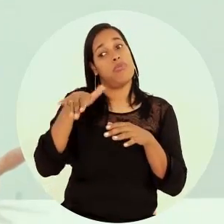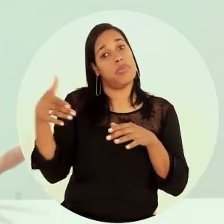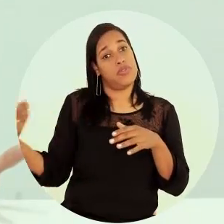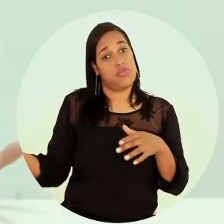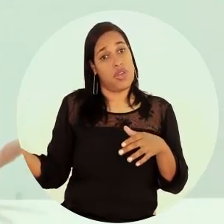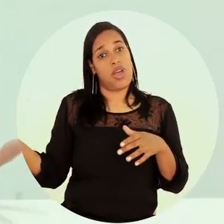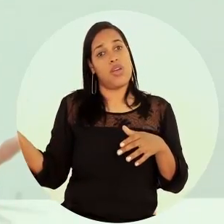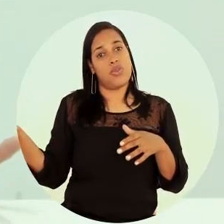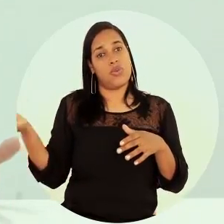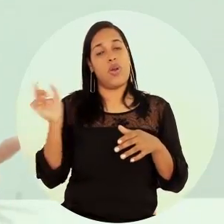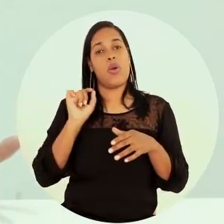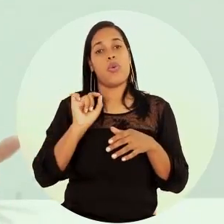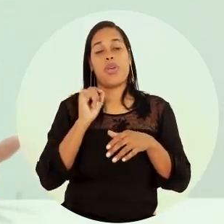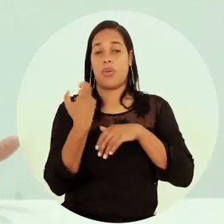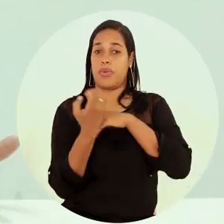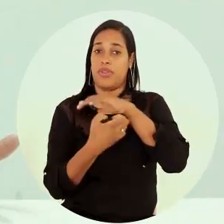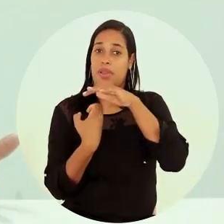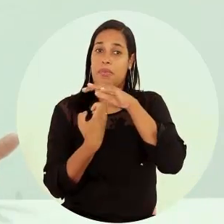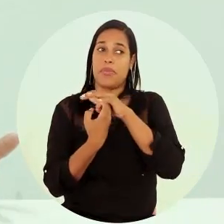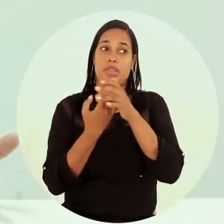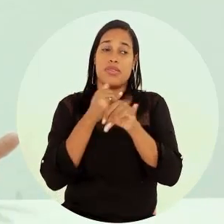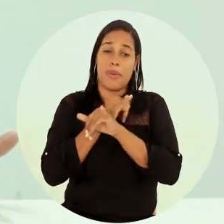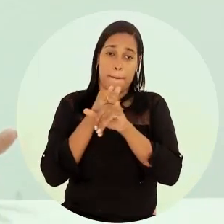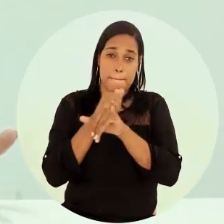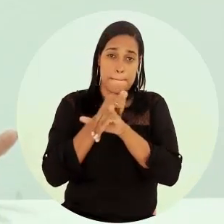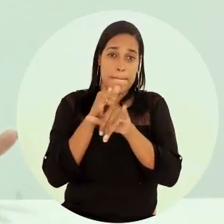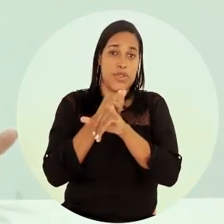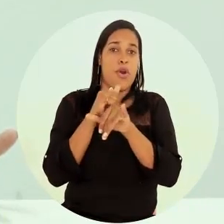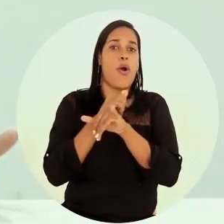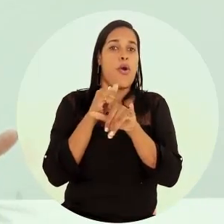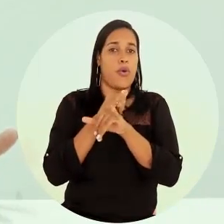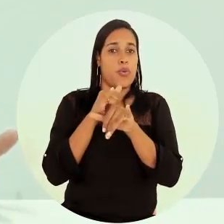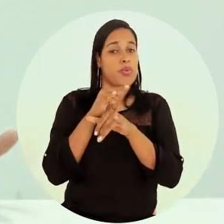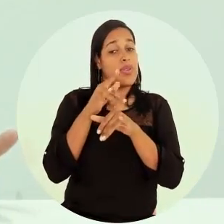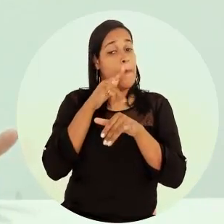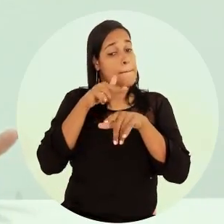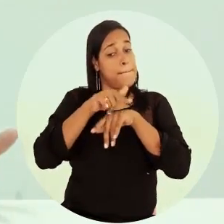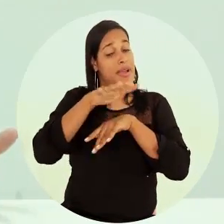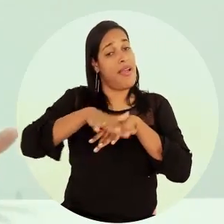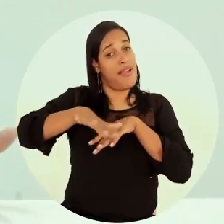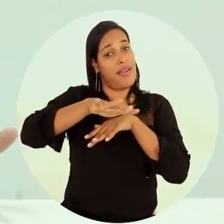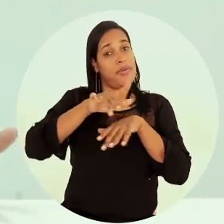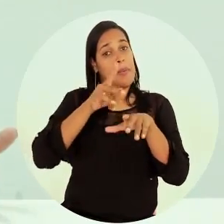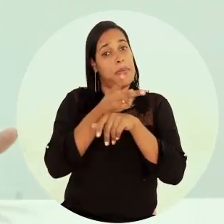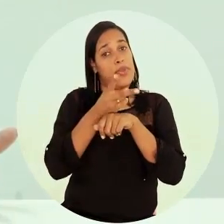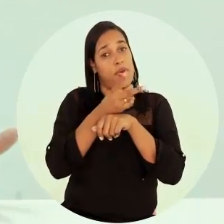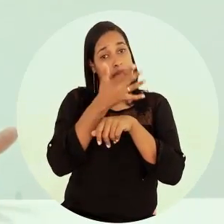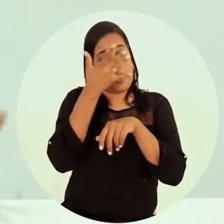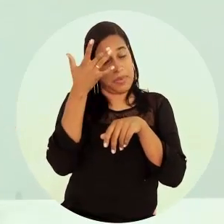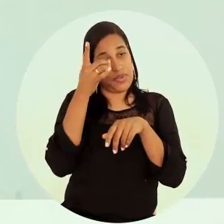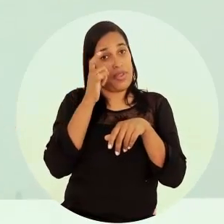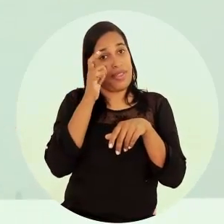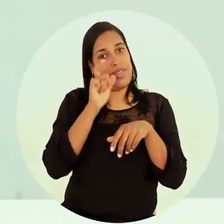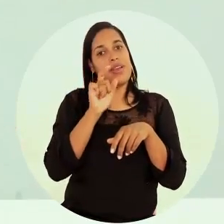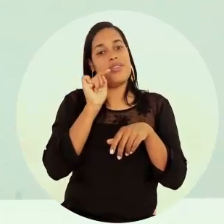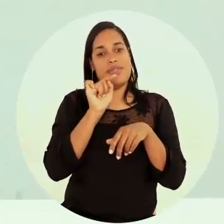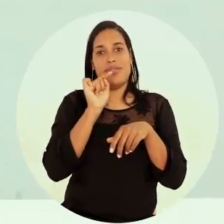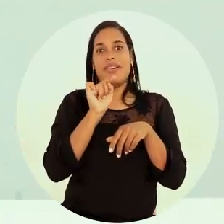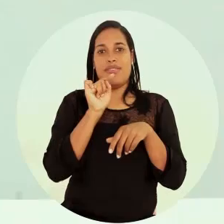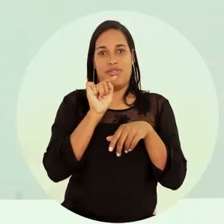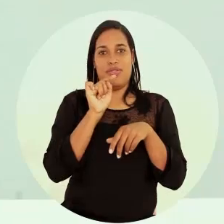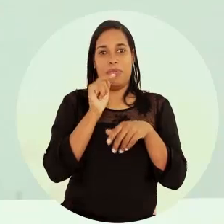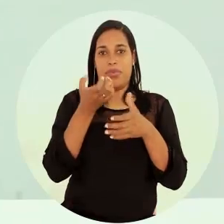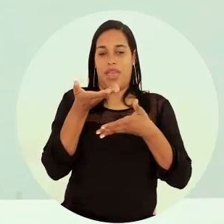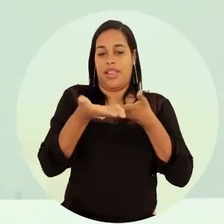externo, ele é quando a empresa busca fora dela, vai para o mercado para buscar pessoas interessantes para aquele cargo que